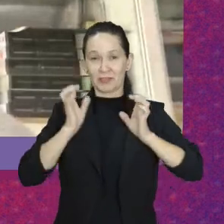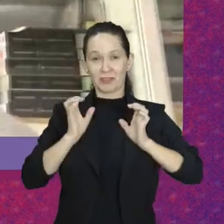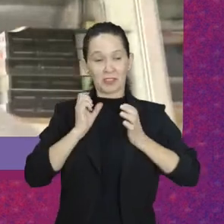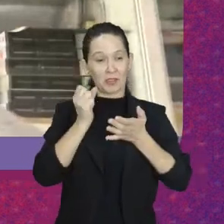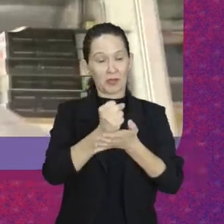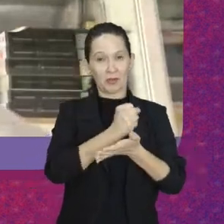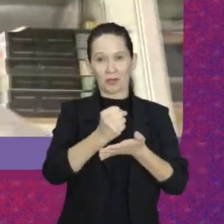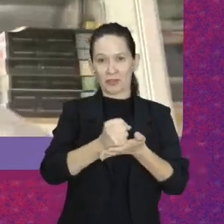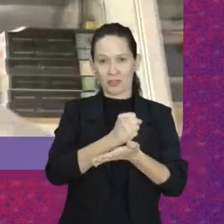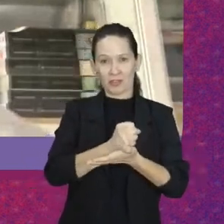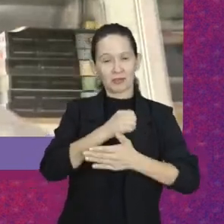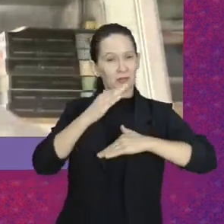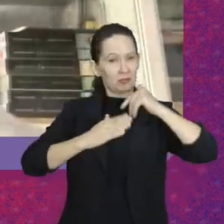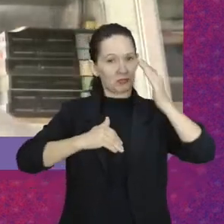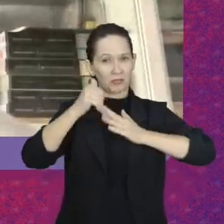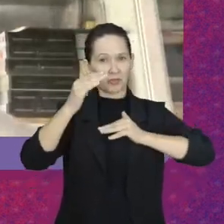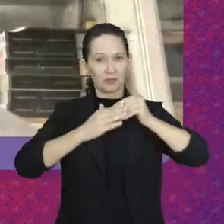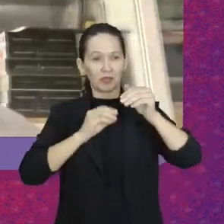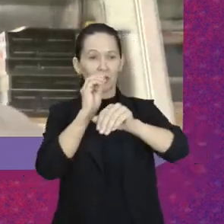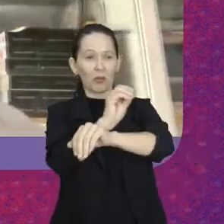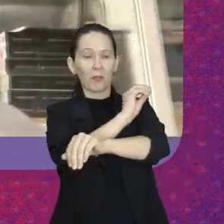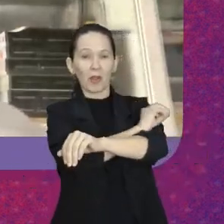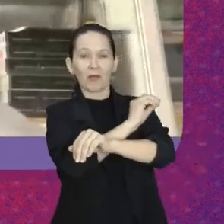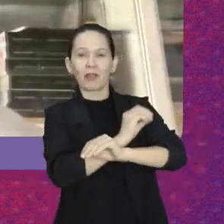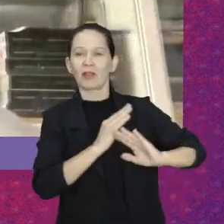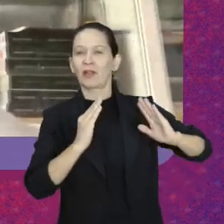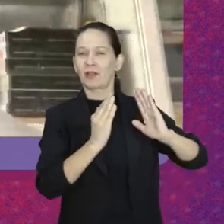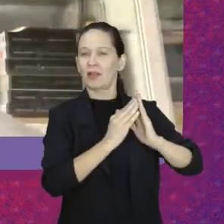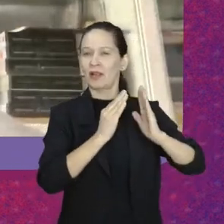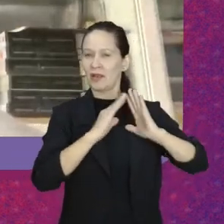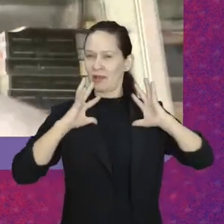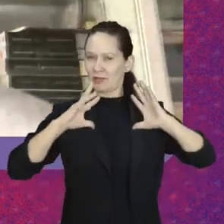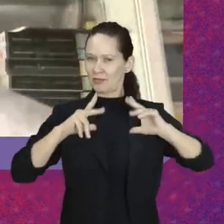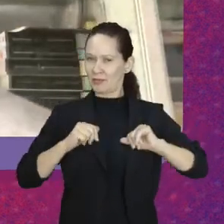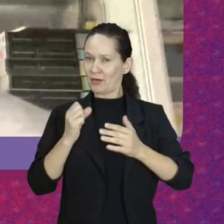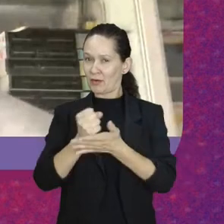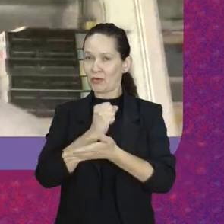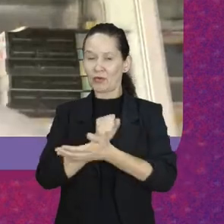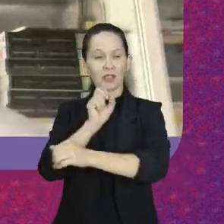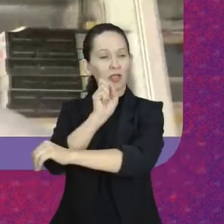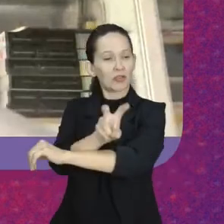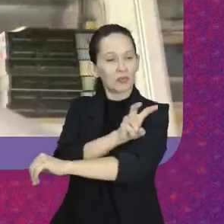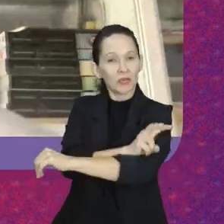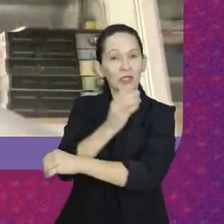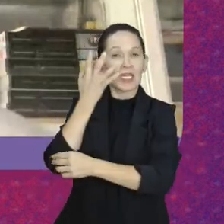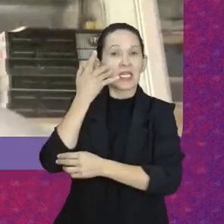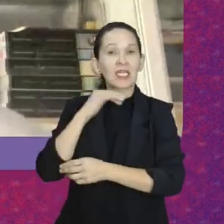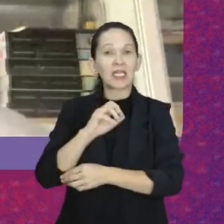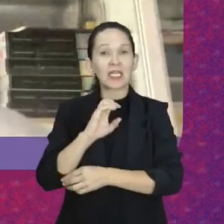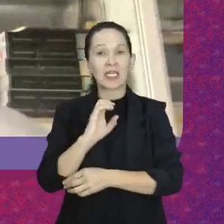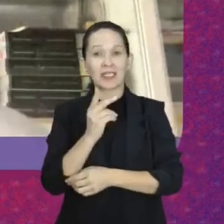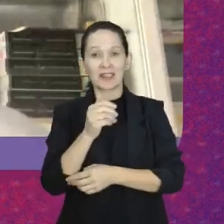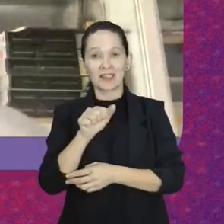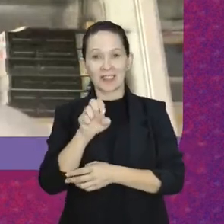contratam profissionais para fazer o trabalho em casa, contratam creches, enfim.